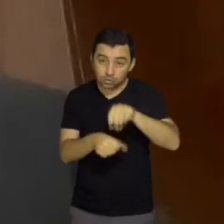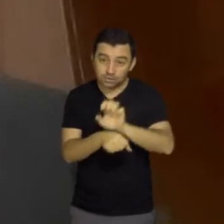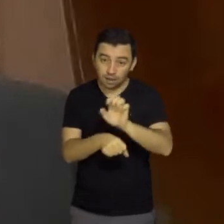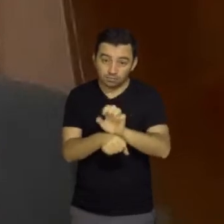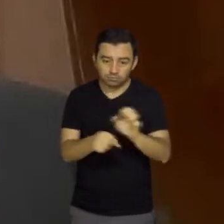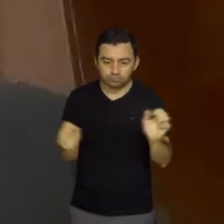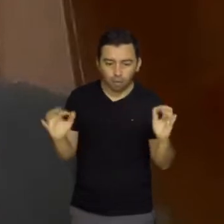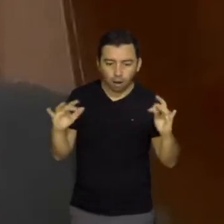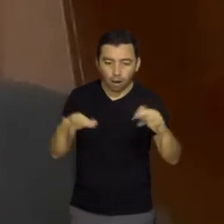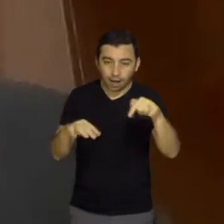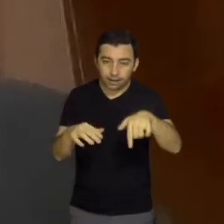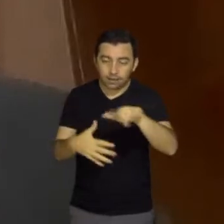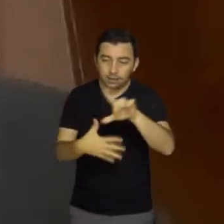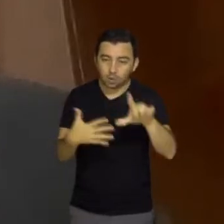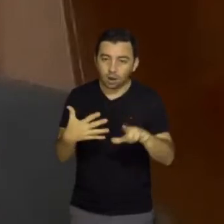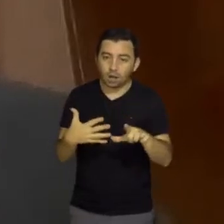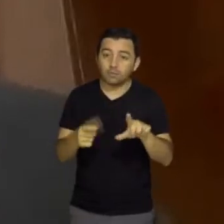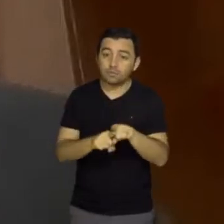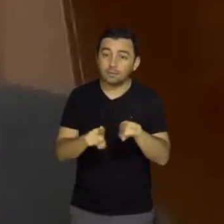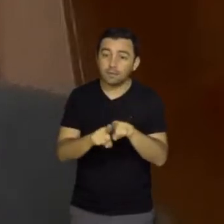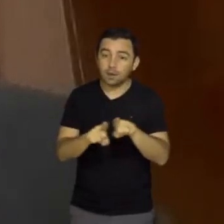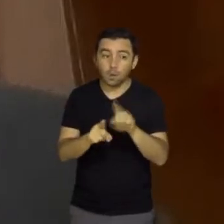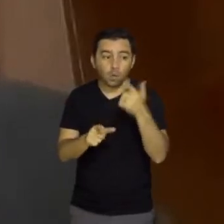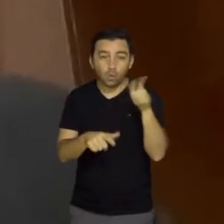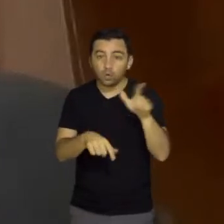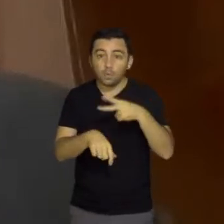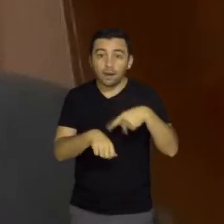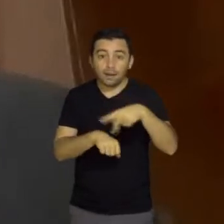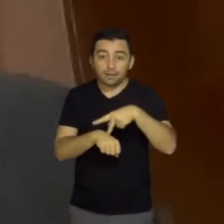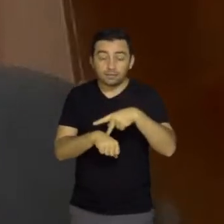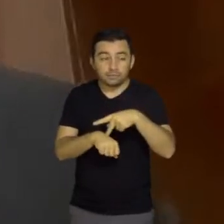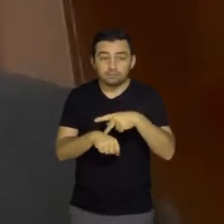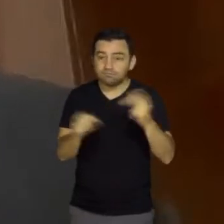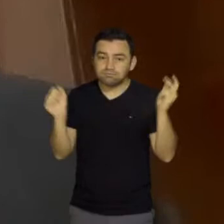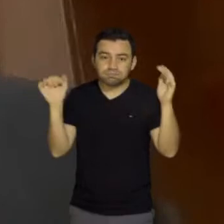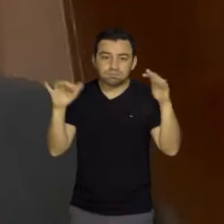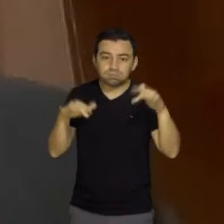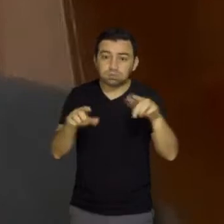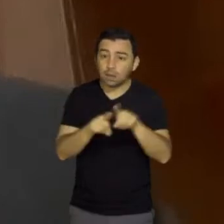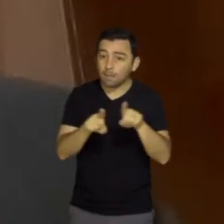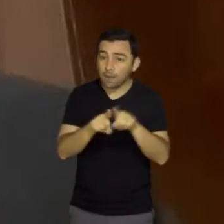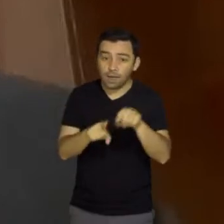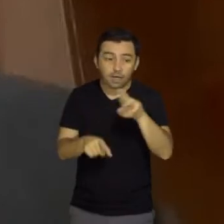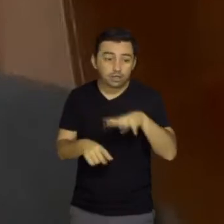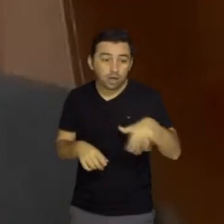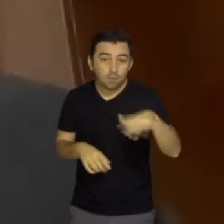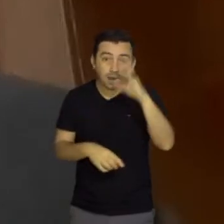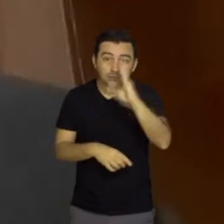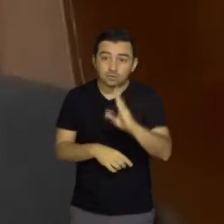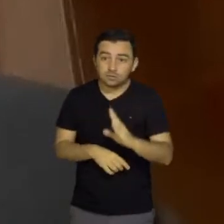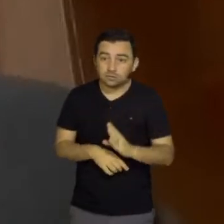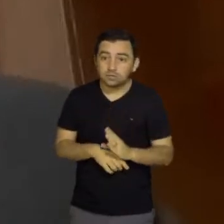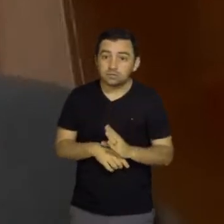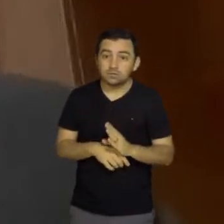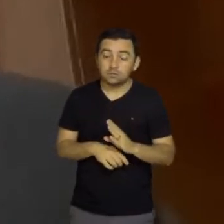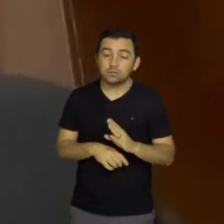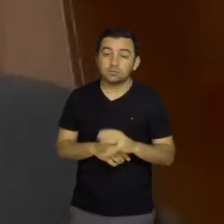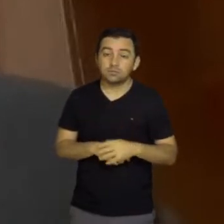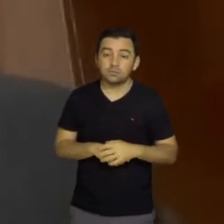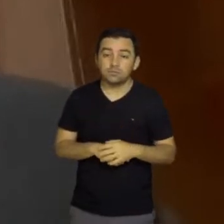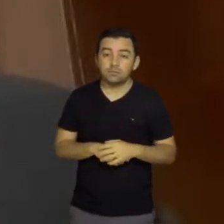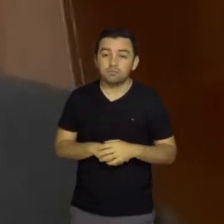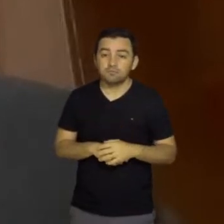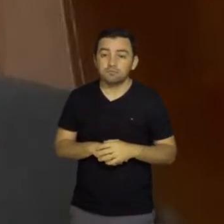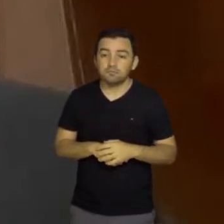para o litoral, como de outros países e também de outras regiões de Santa Catarina, do